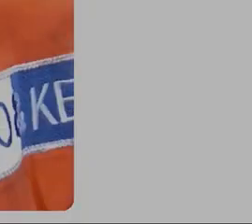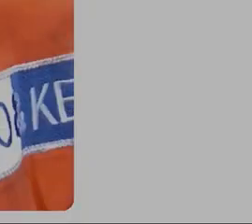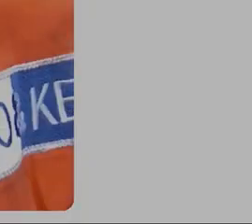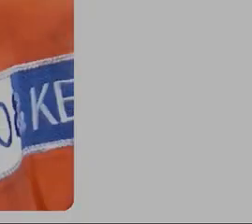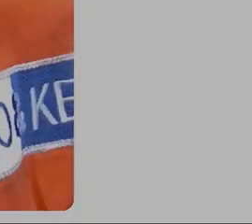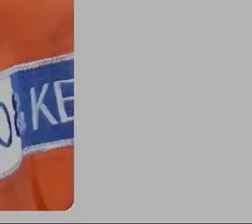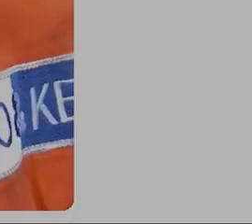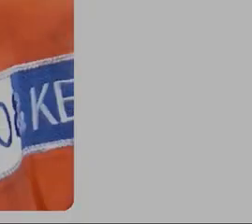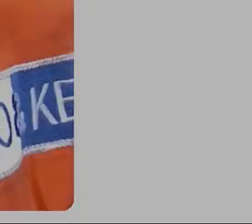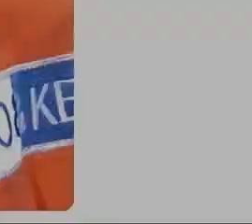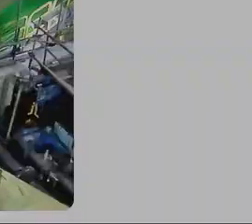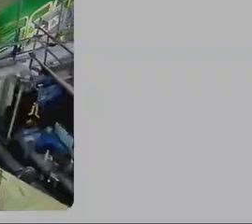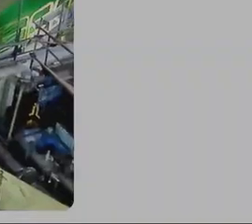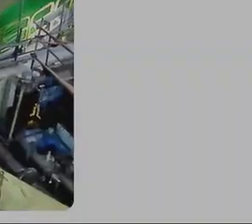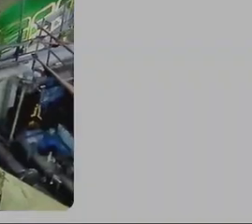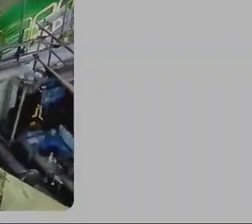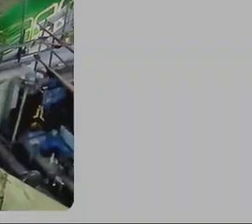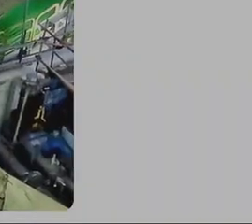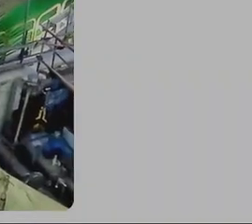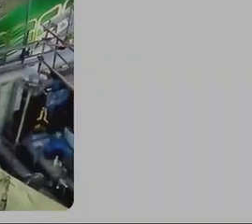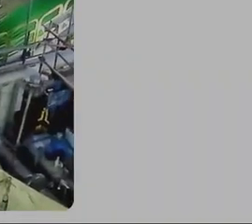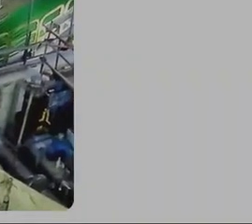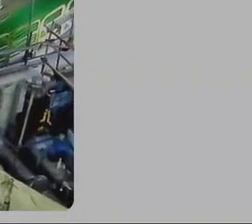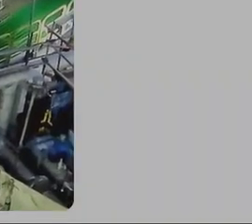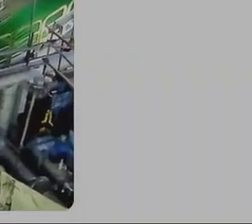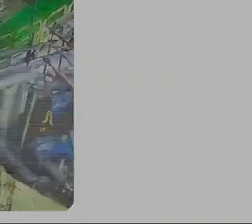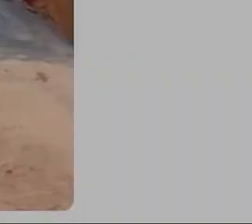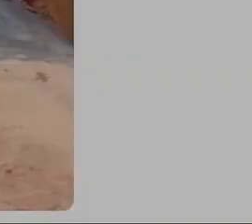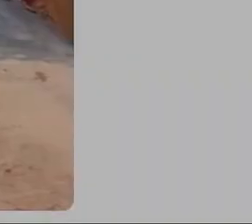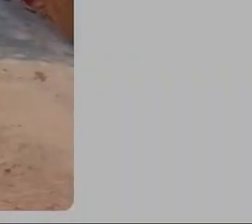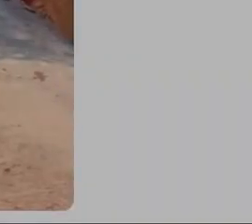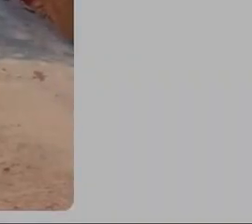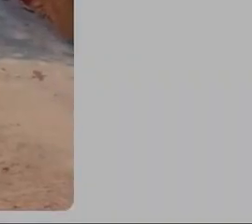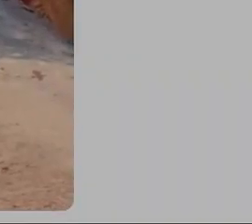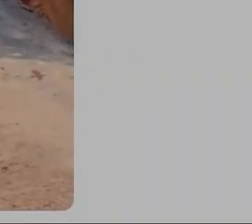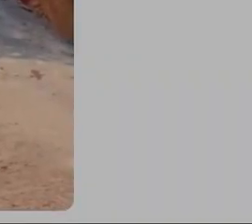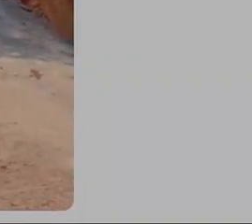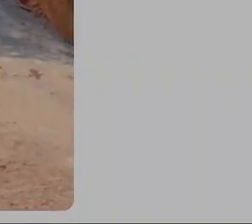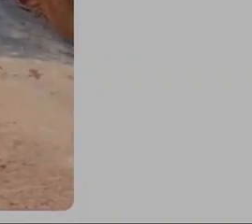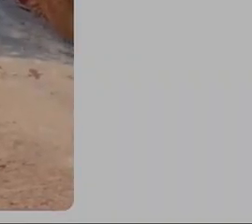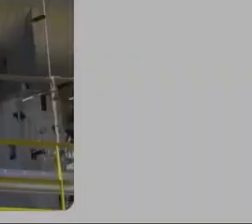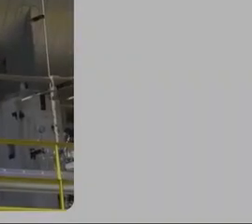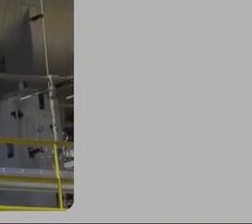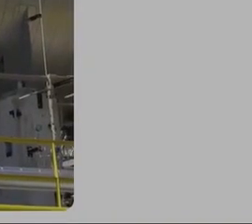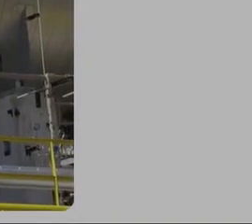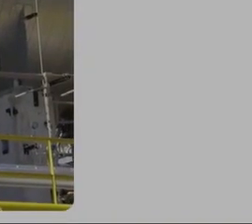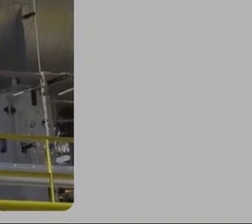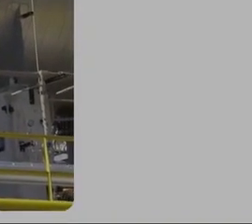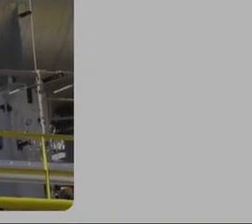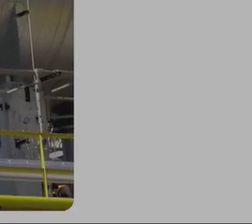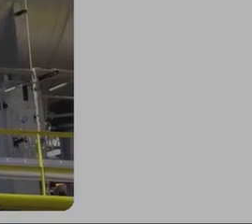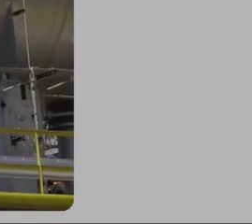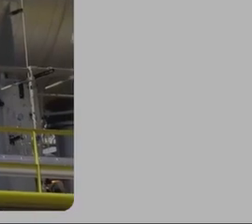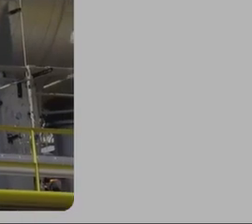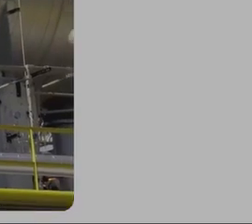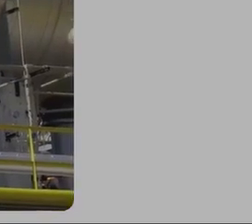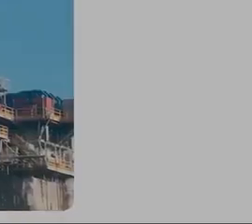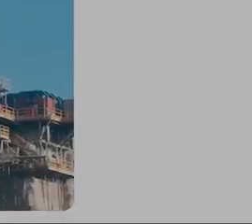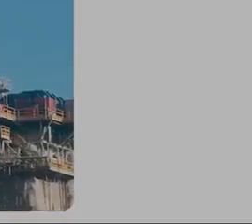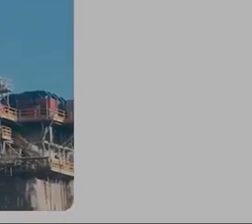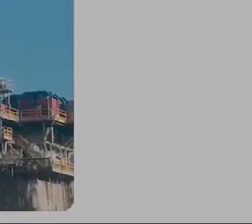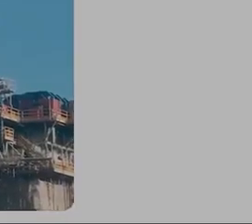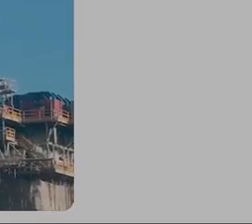Desde 2022, a empresa faz parte do Grupo Primer, especializada em engenharia de manutenção industrial